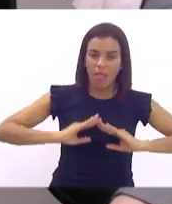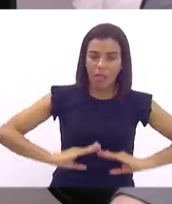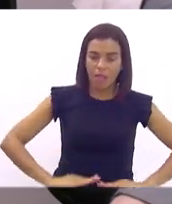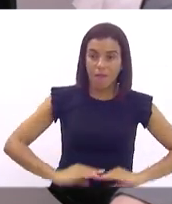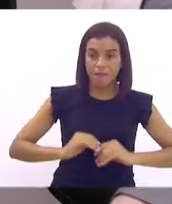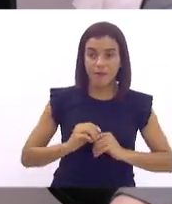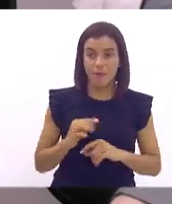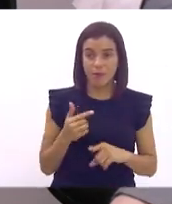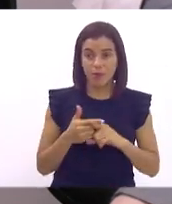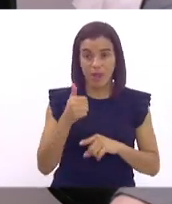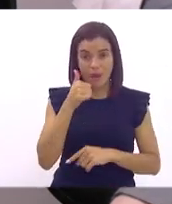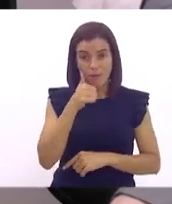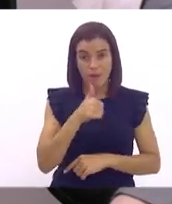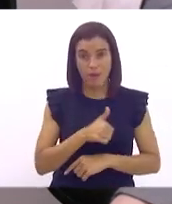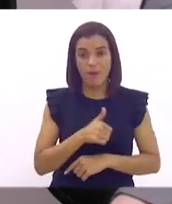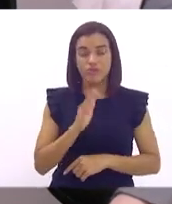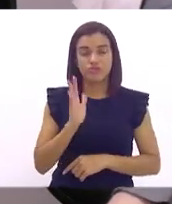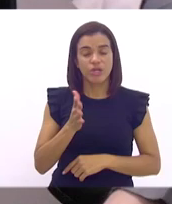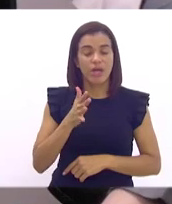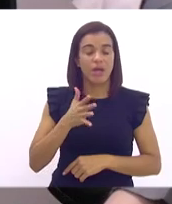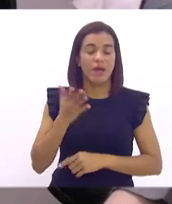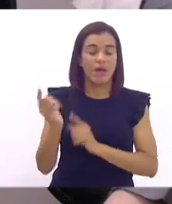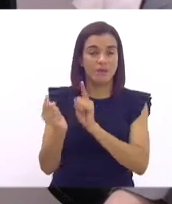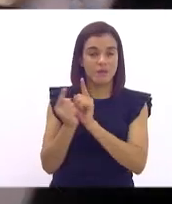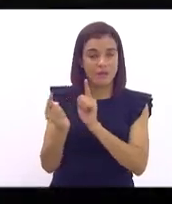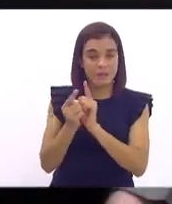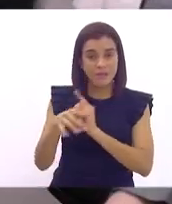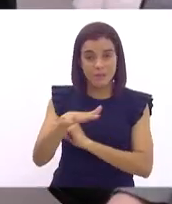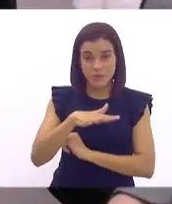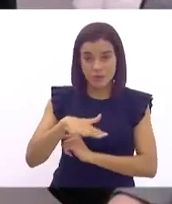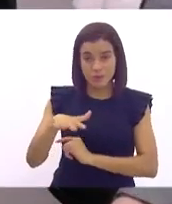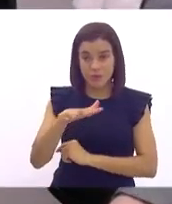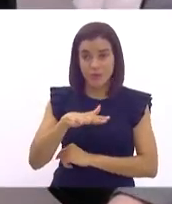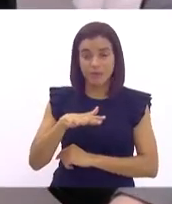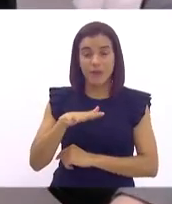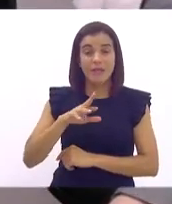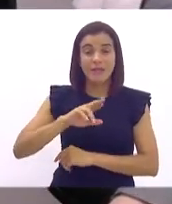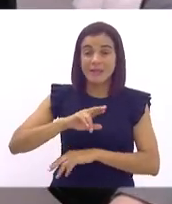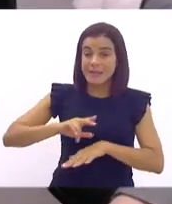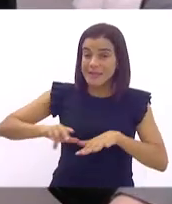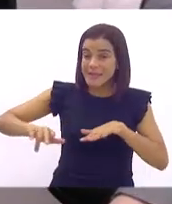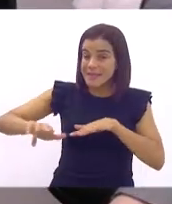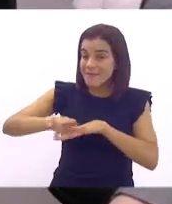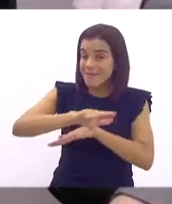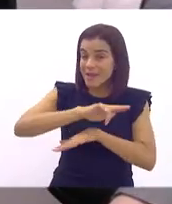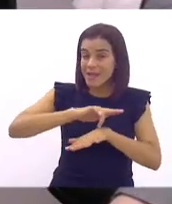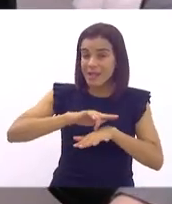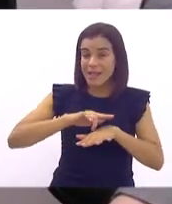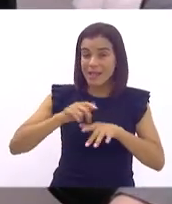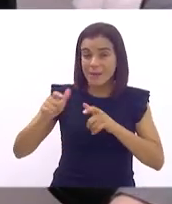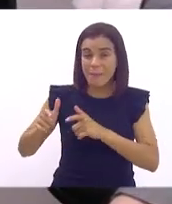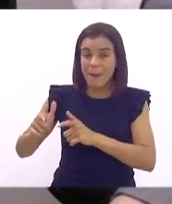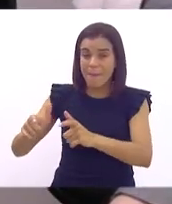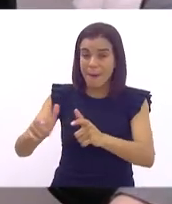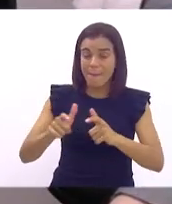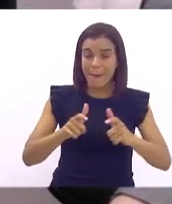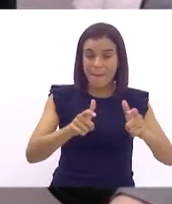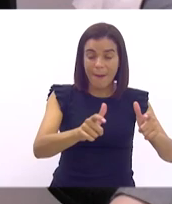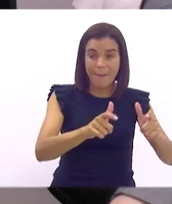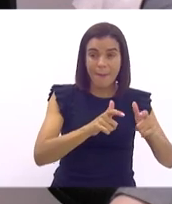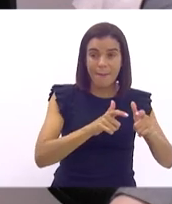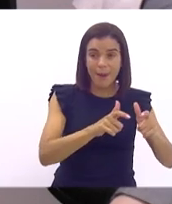mulher que vem, atendemos já casos de diferentes regiões, e que elas